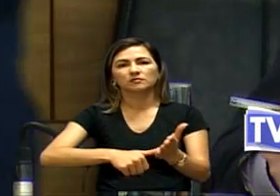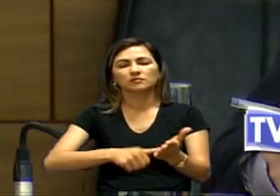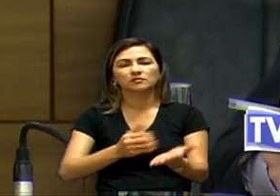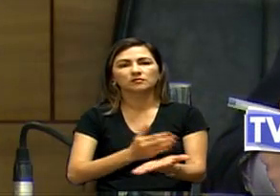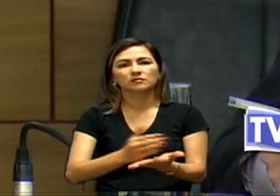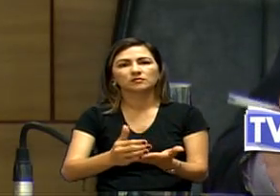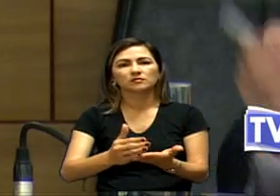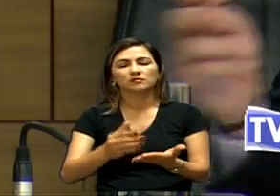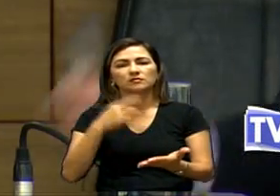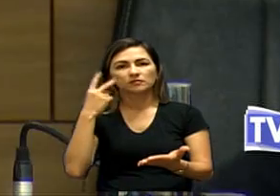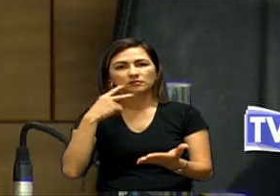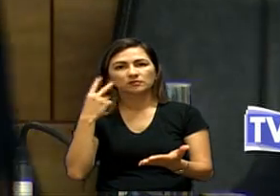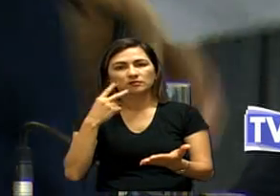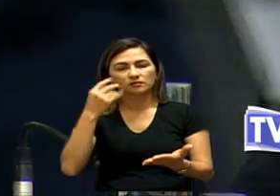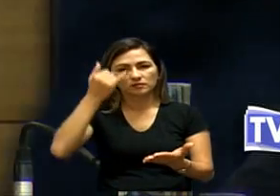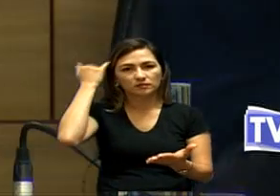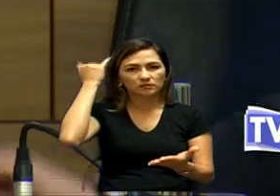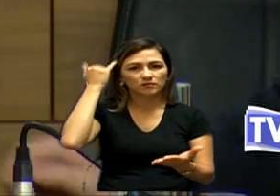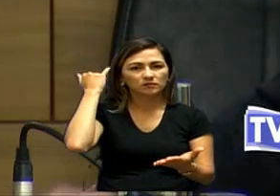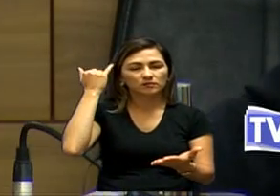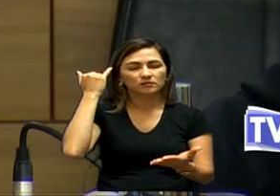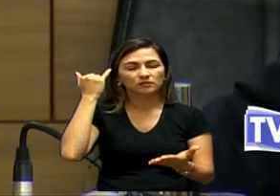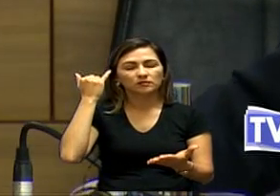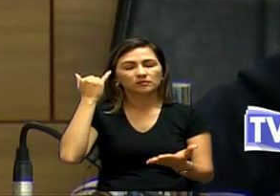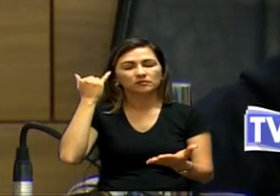encaminha voto sim, o vereador Ineu também encaminha voto sim.